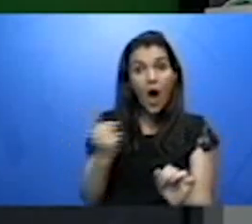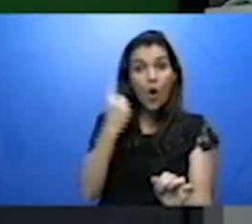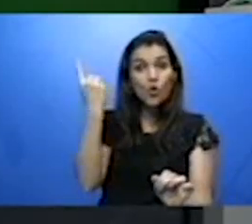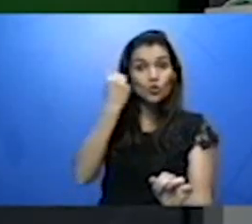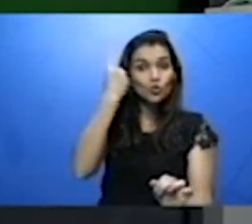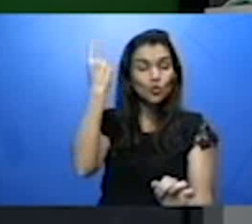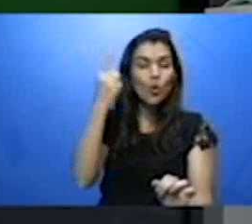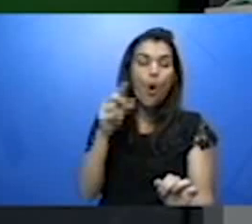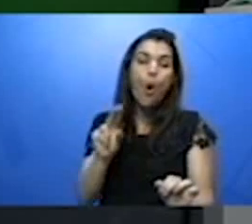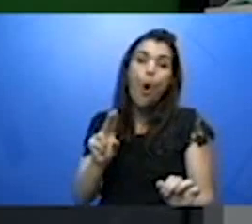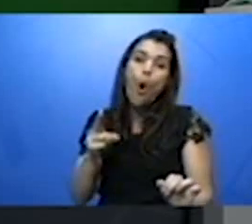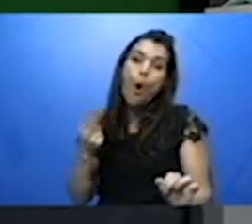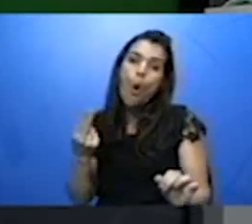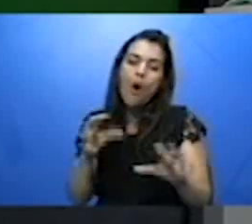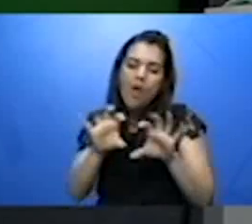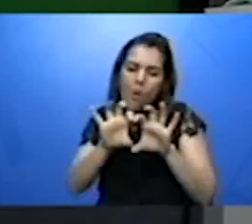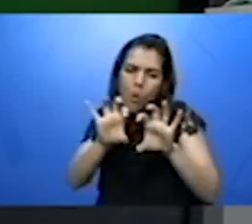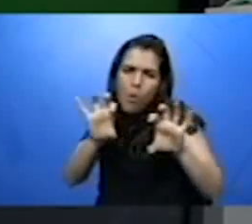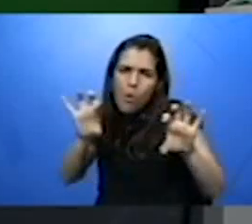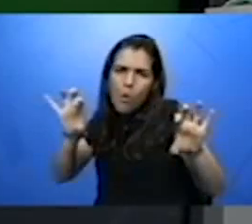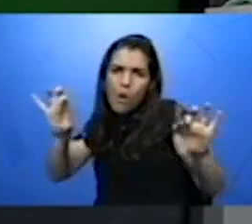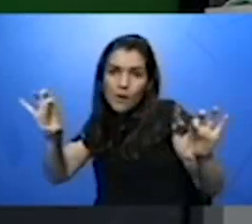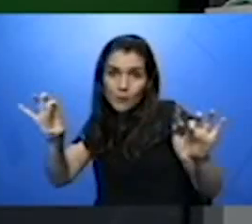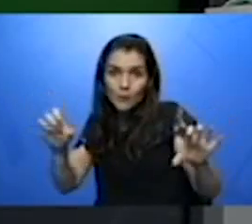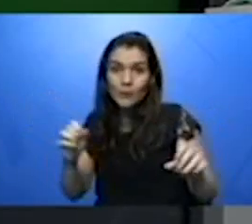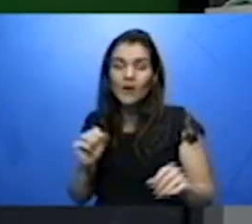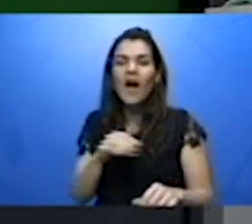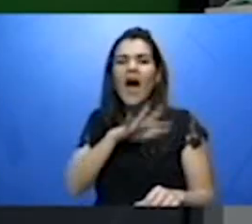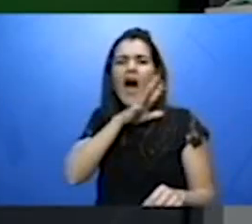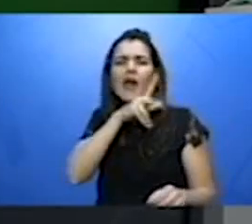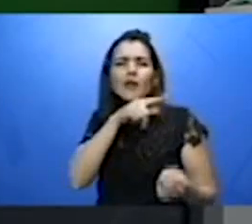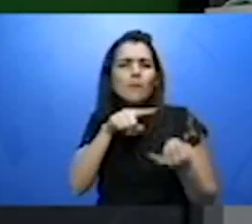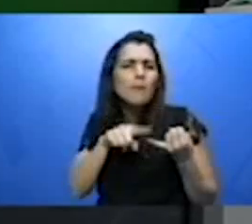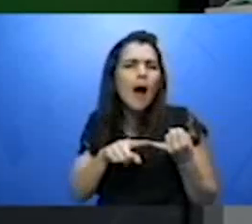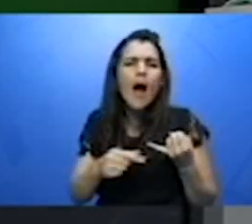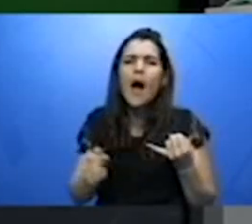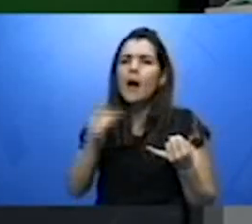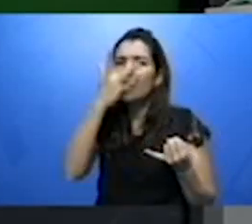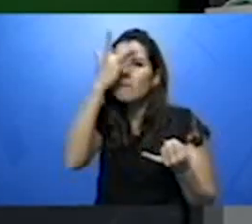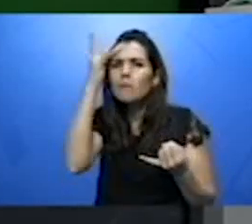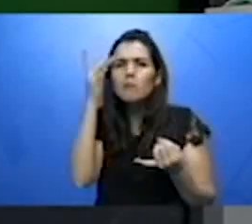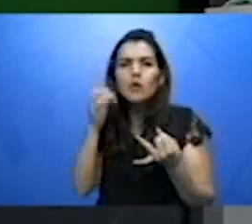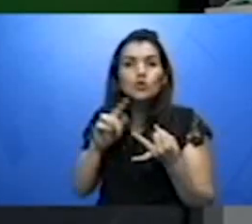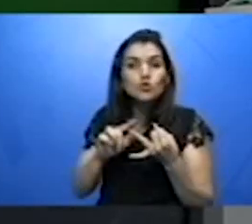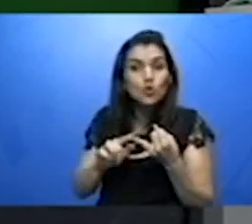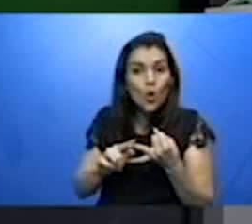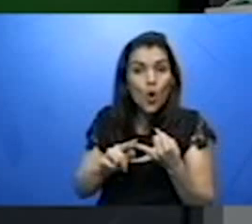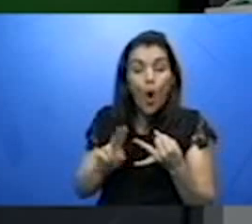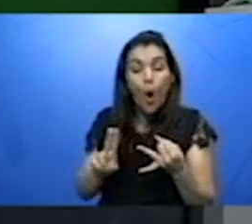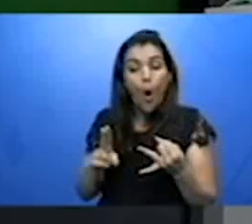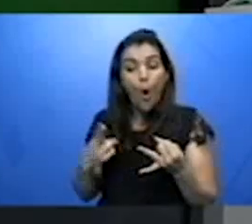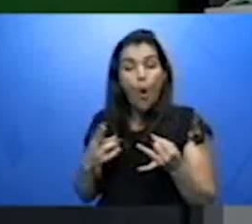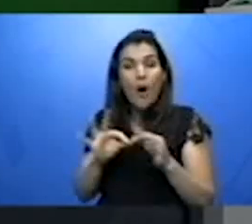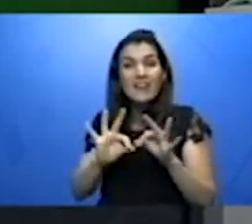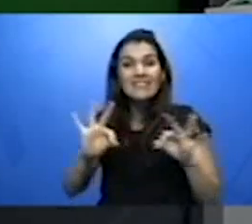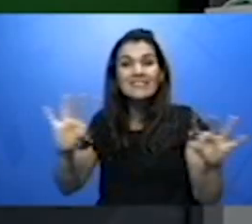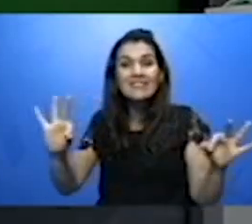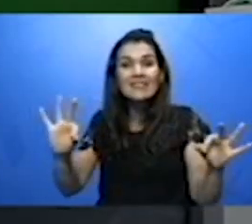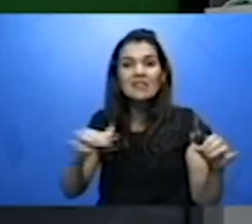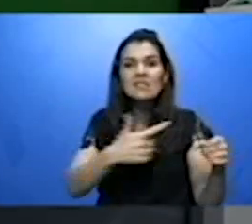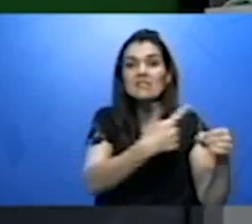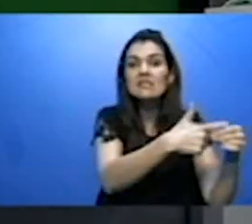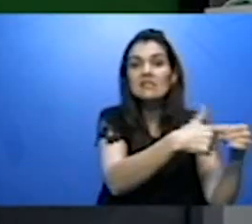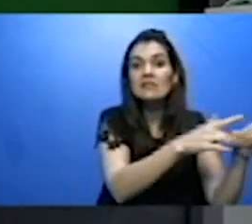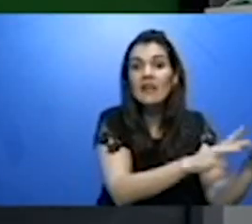ou a largura de objeto animais pessoas e a distância entre uma cidade